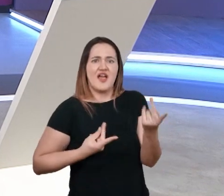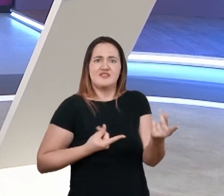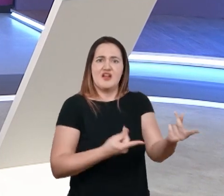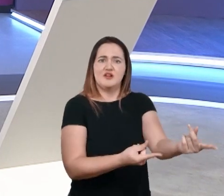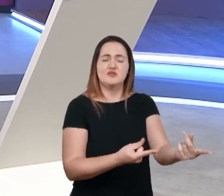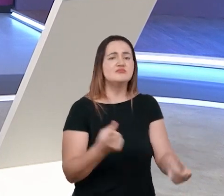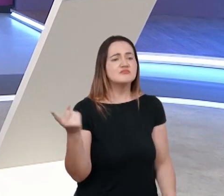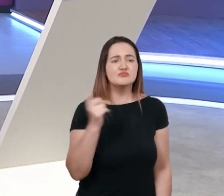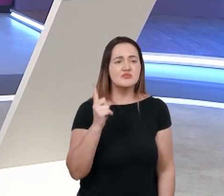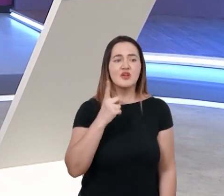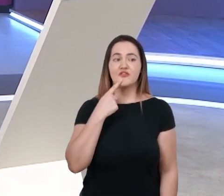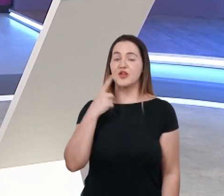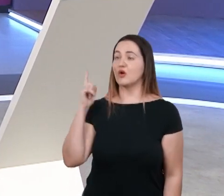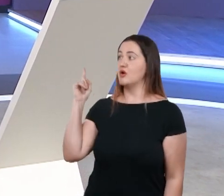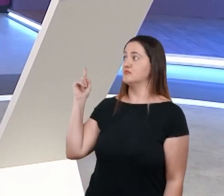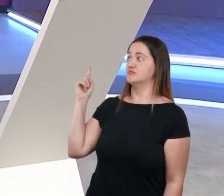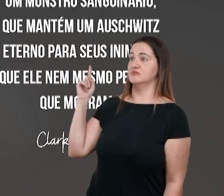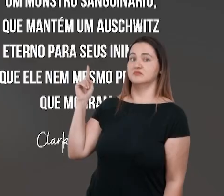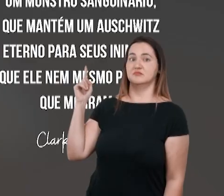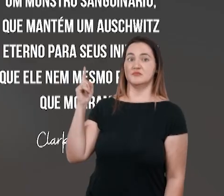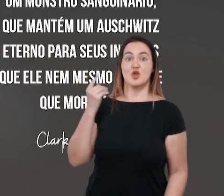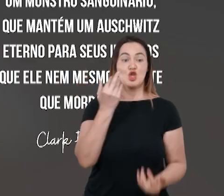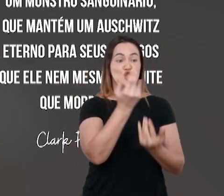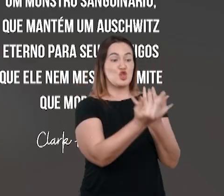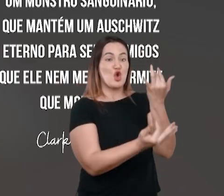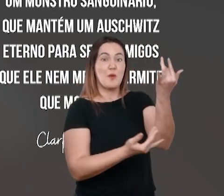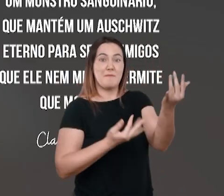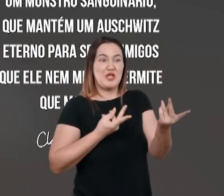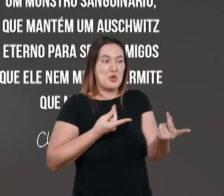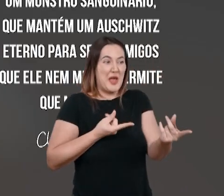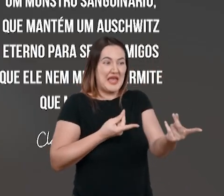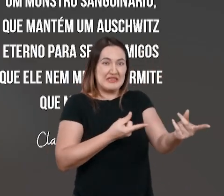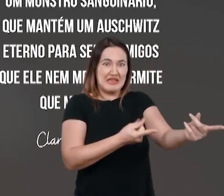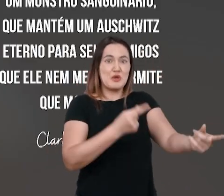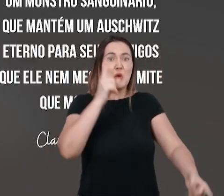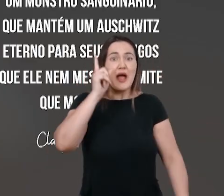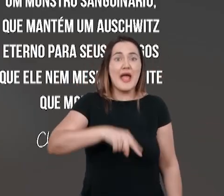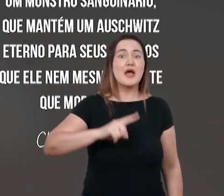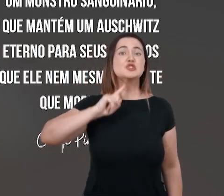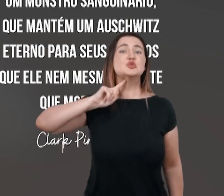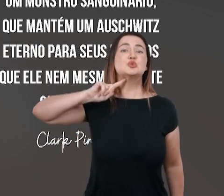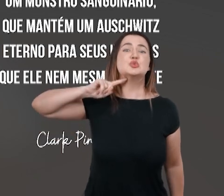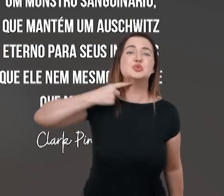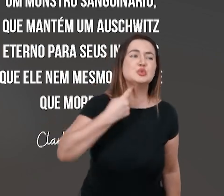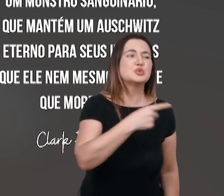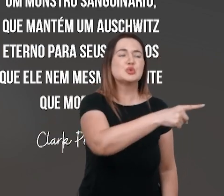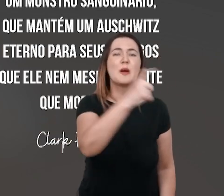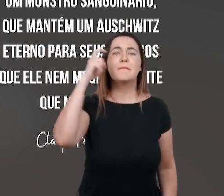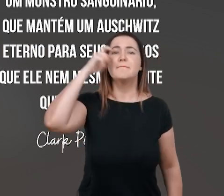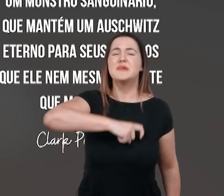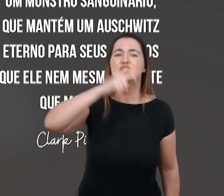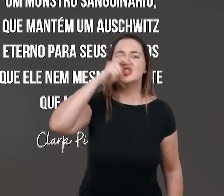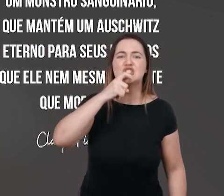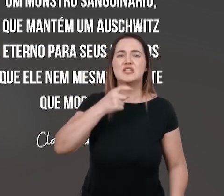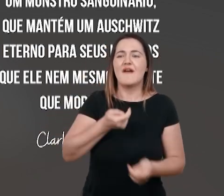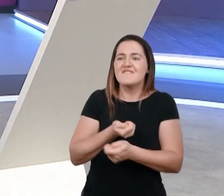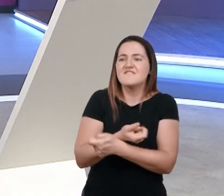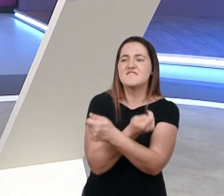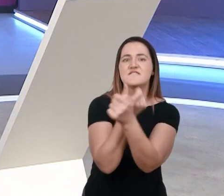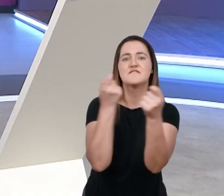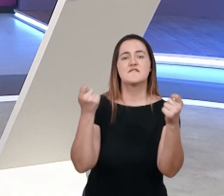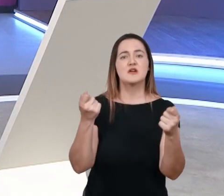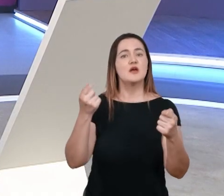eternamente. Escreveu John Weham, o tormento eterno é uma terrível mancha na apresentação do